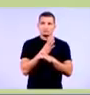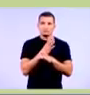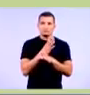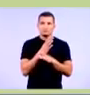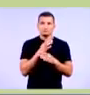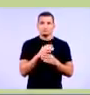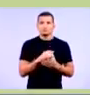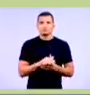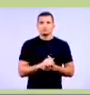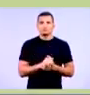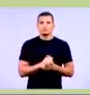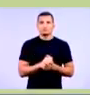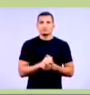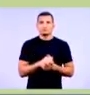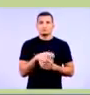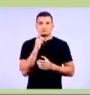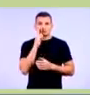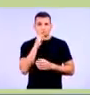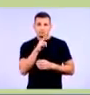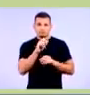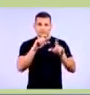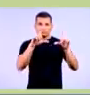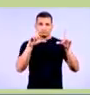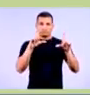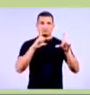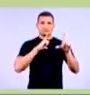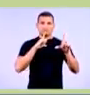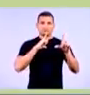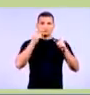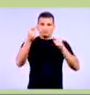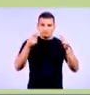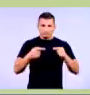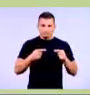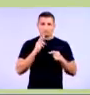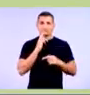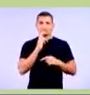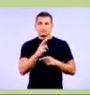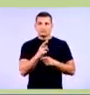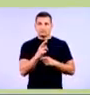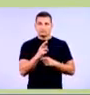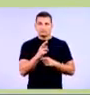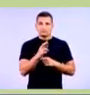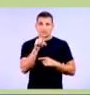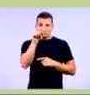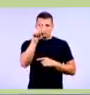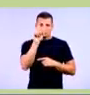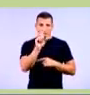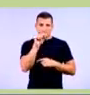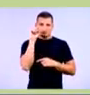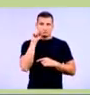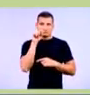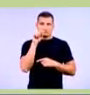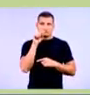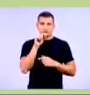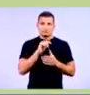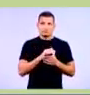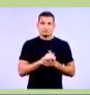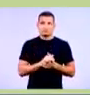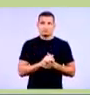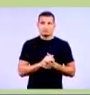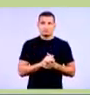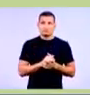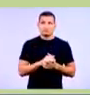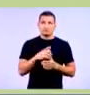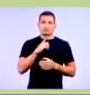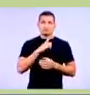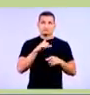Aí vai aparecer o questionário, né, as questões e a resposta marcada por você. E aqui nós temos também